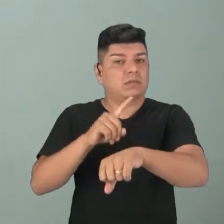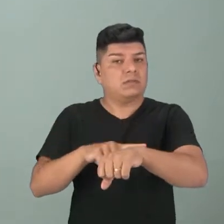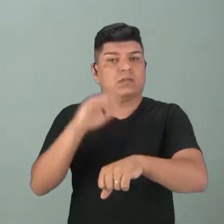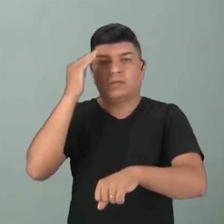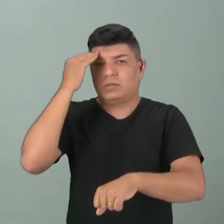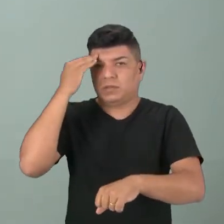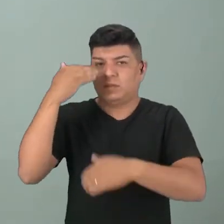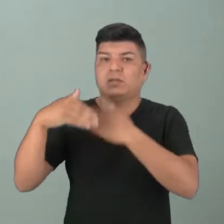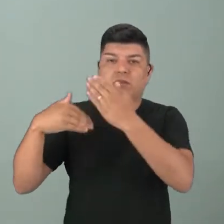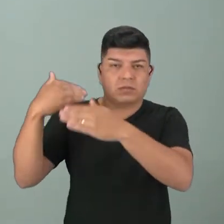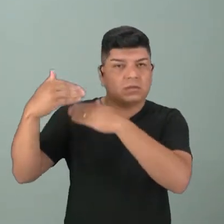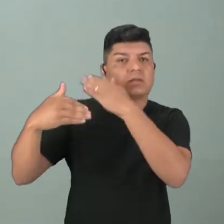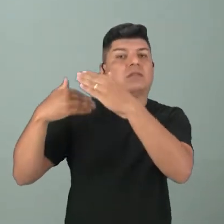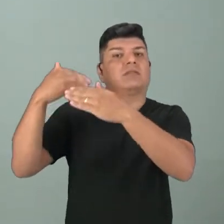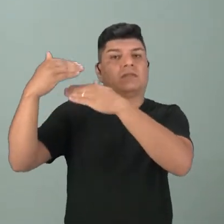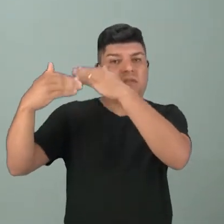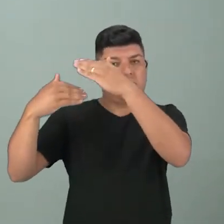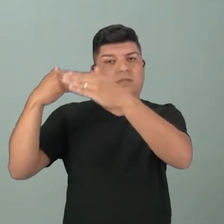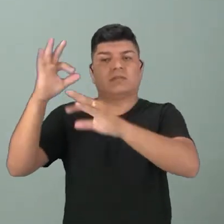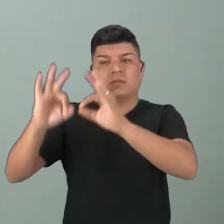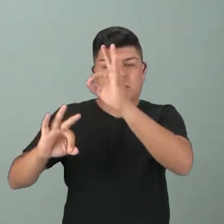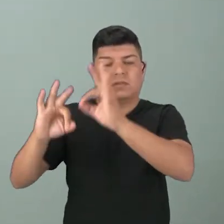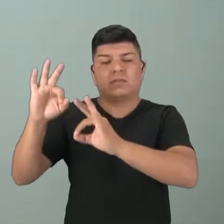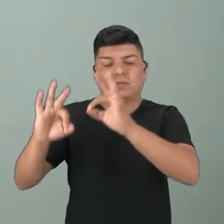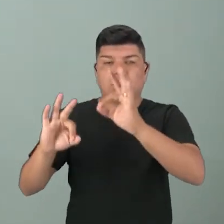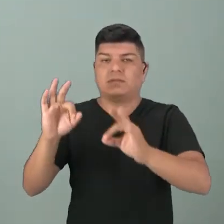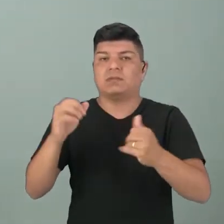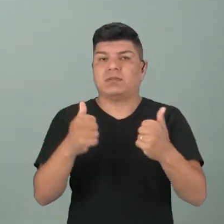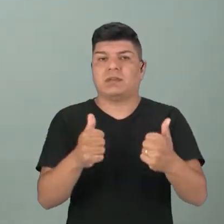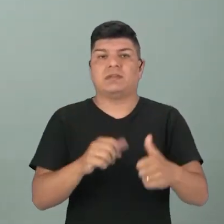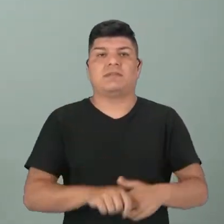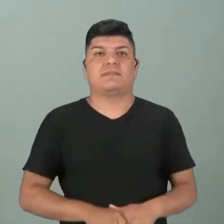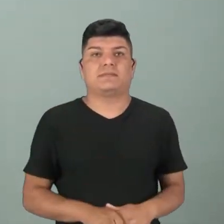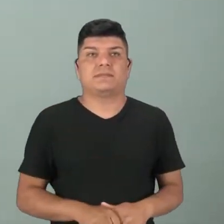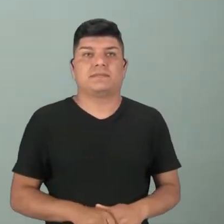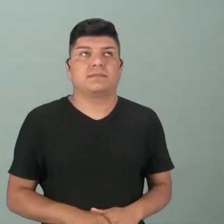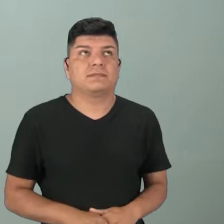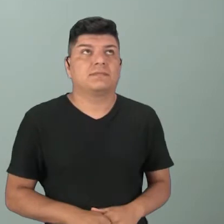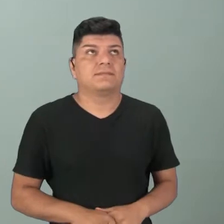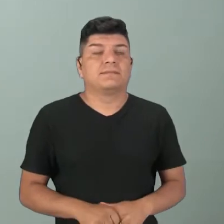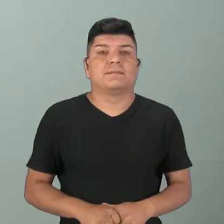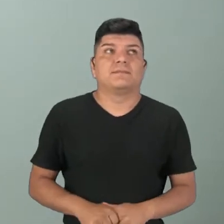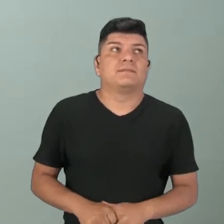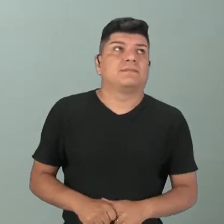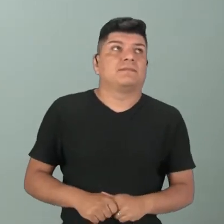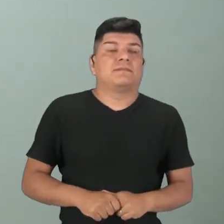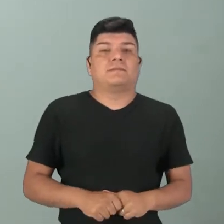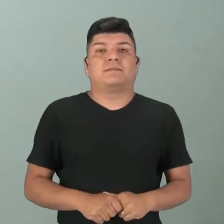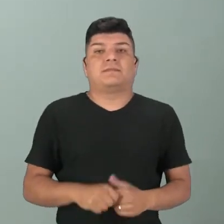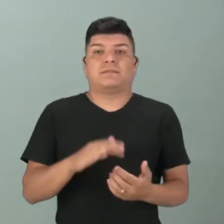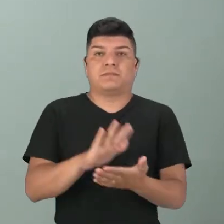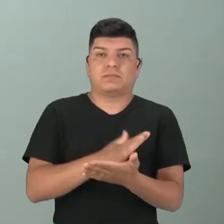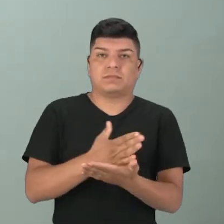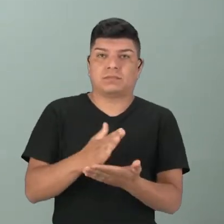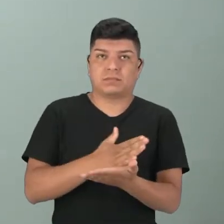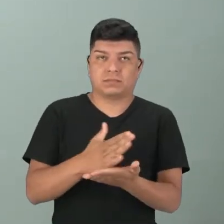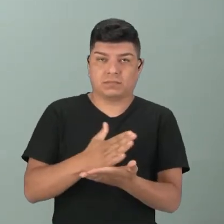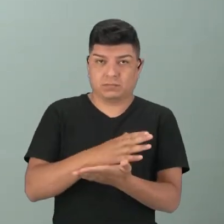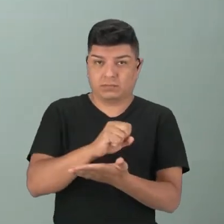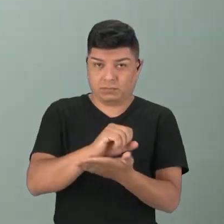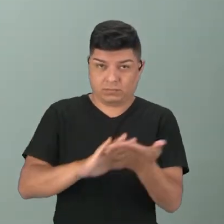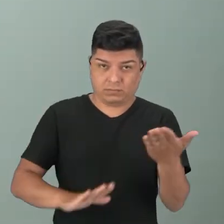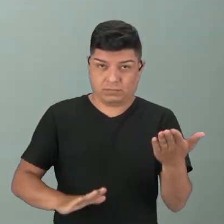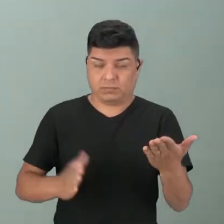esse processo, como ele é, né, organizado. Ok? Vamos ver algumas atividades com vocês, então, aqui